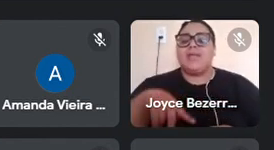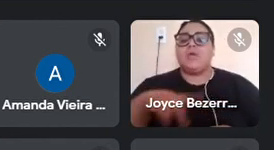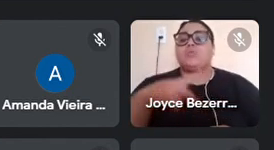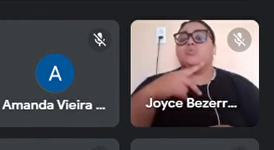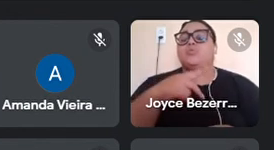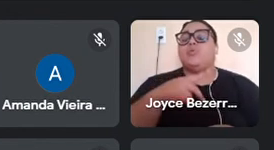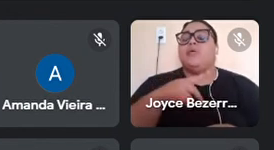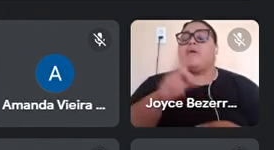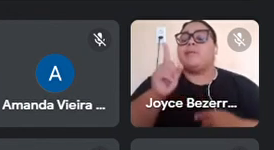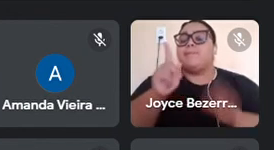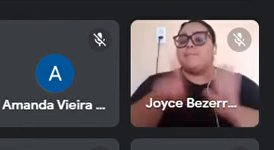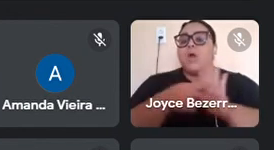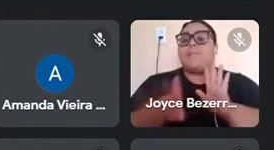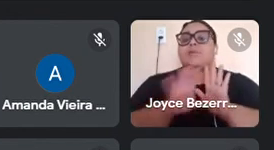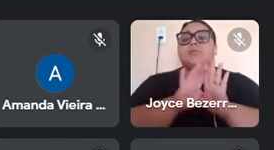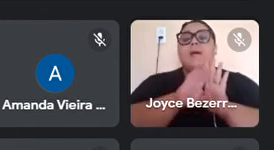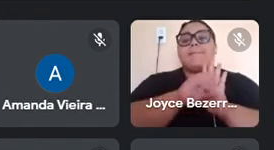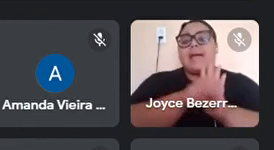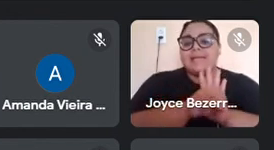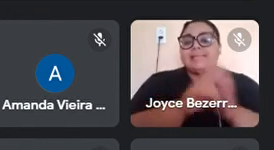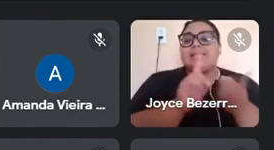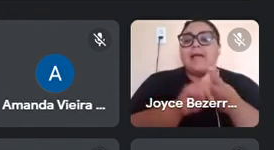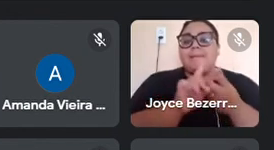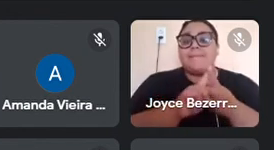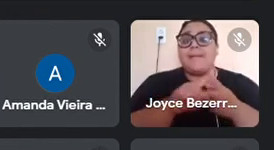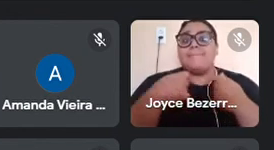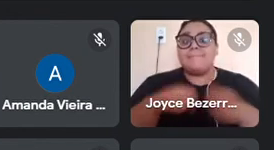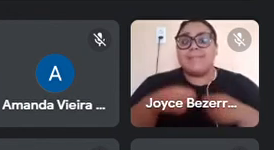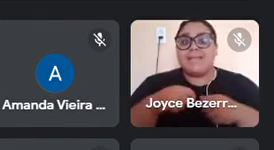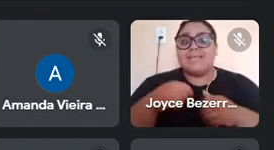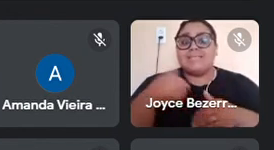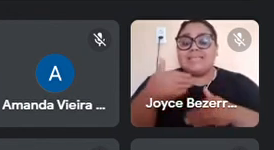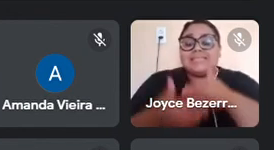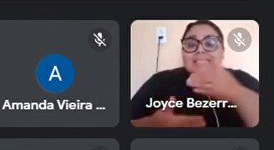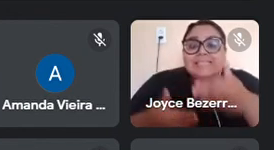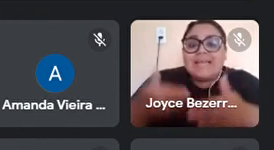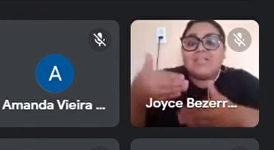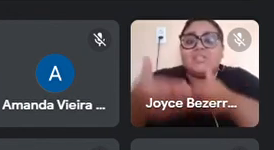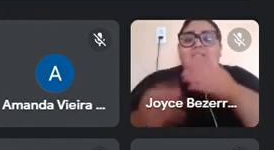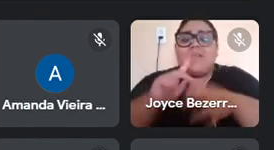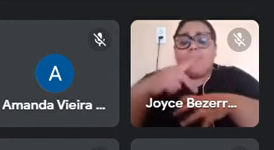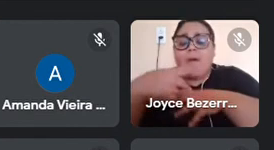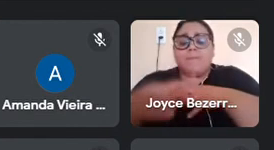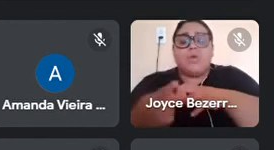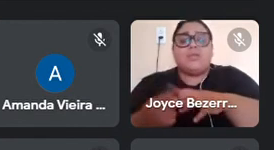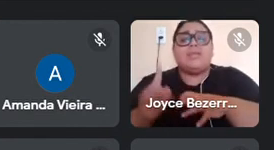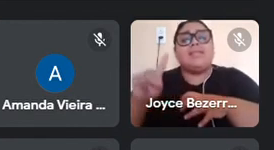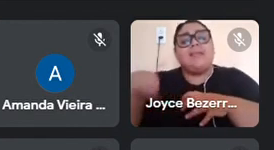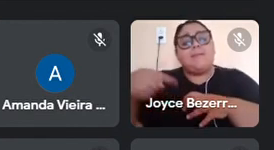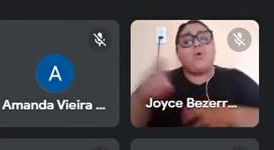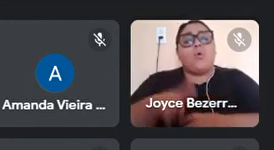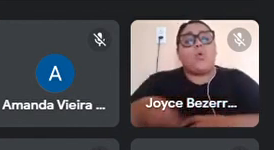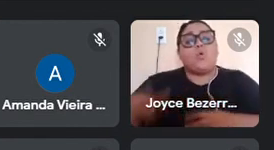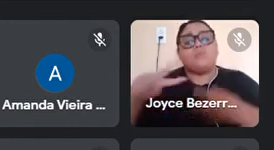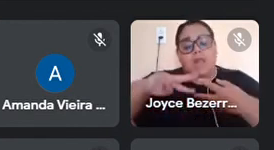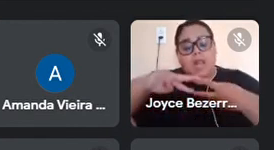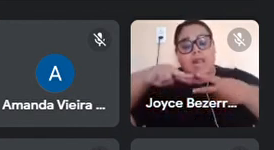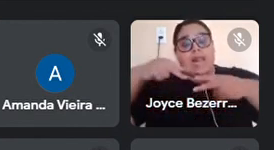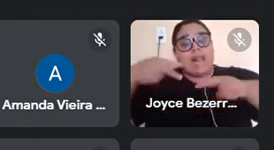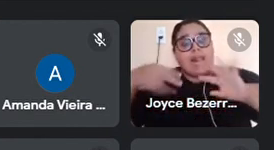bacterianos, e aí a gente tem que sintetizar a sequência da proteína, depois utilizar DNA ligase